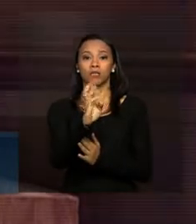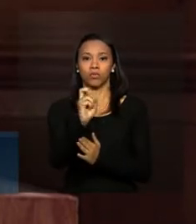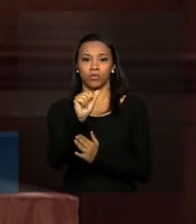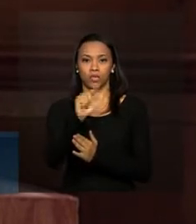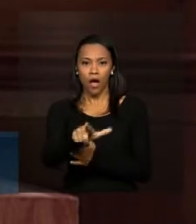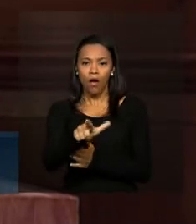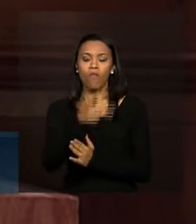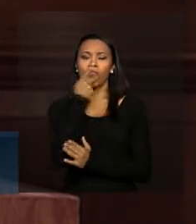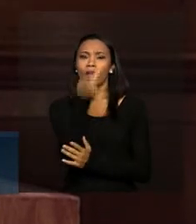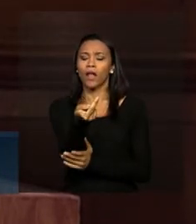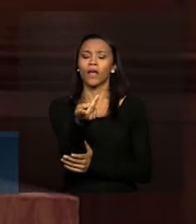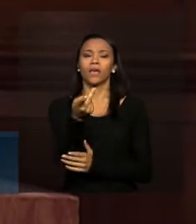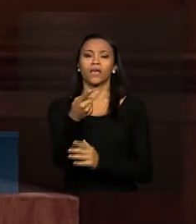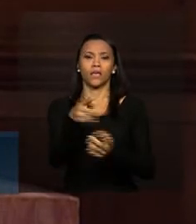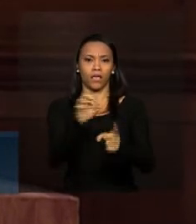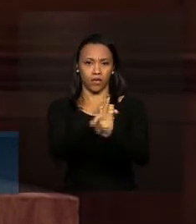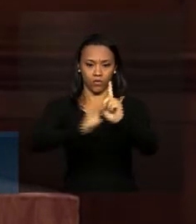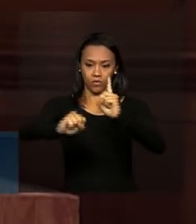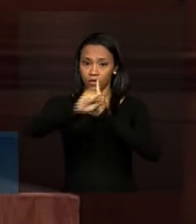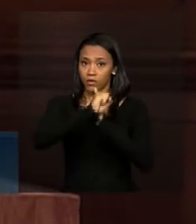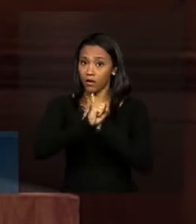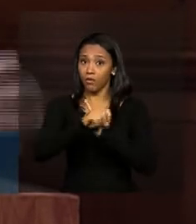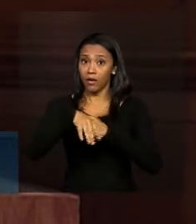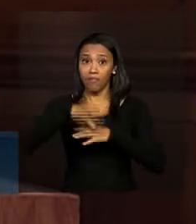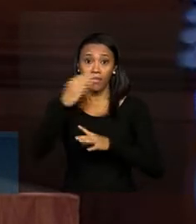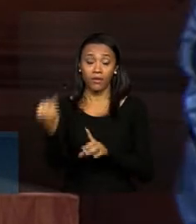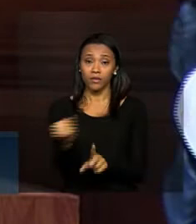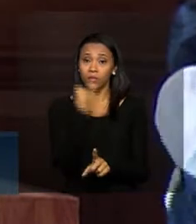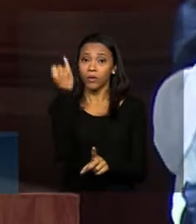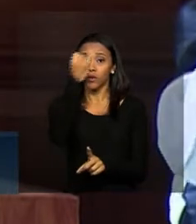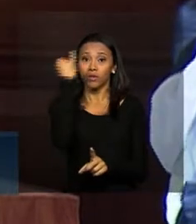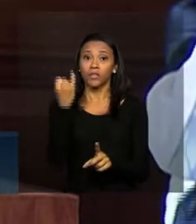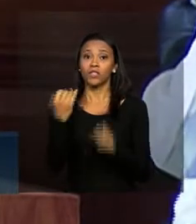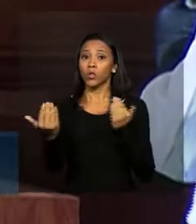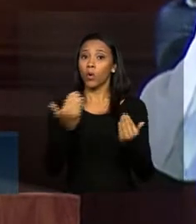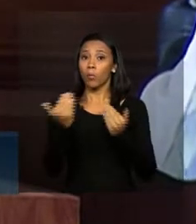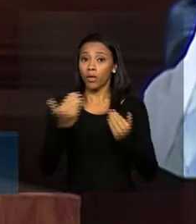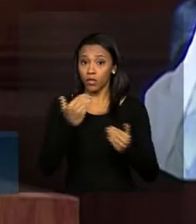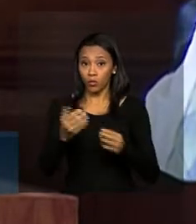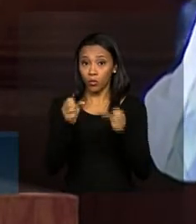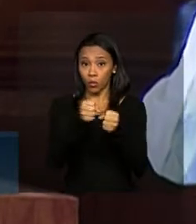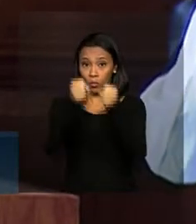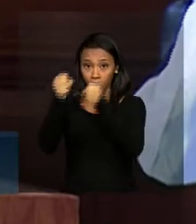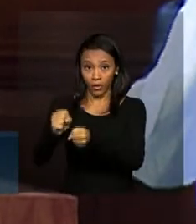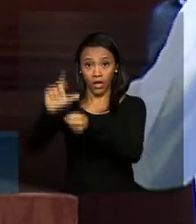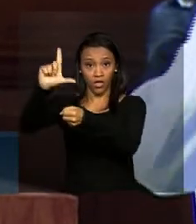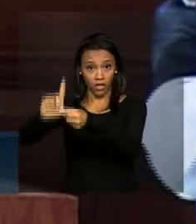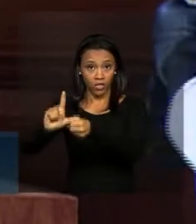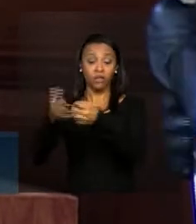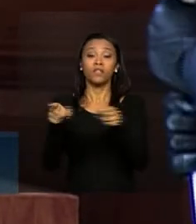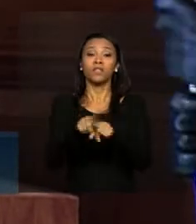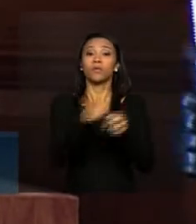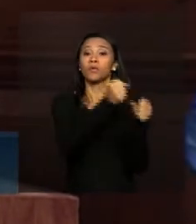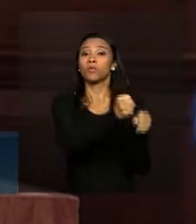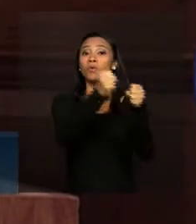do Judiciário é de uma relevância talvez maior do que do Executivo e do Legislativo, porque a ele